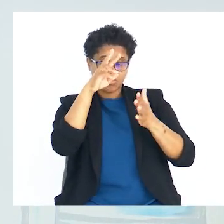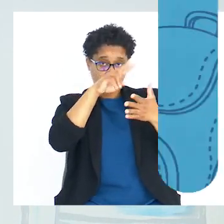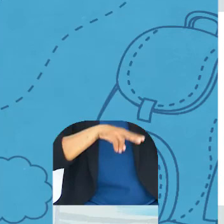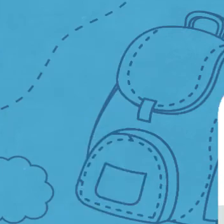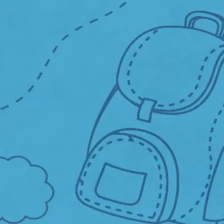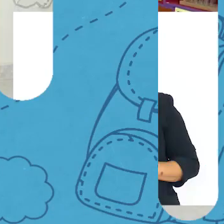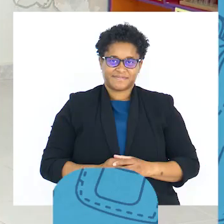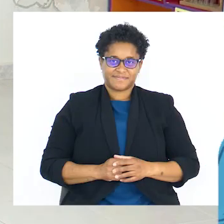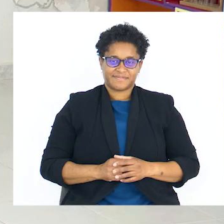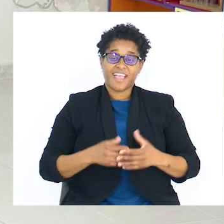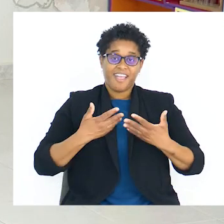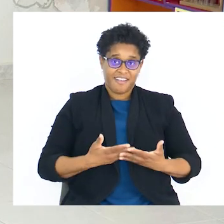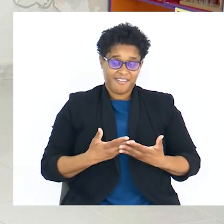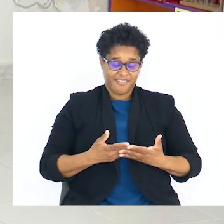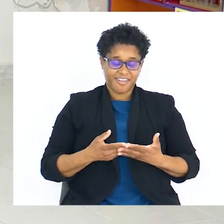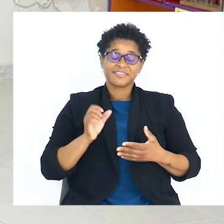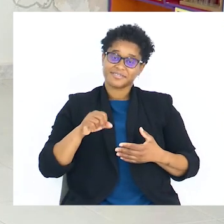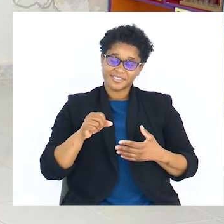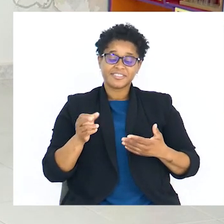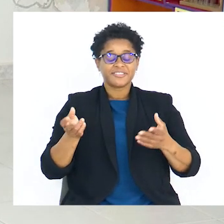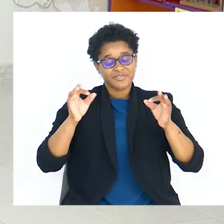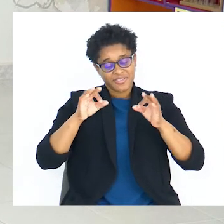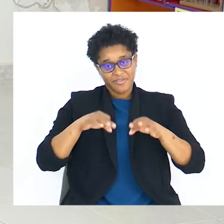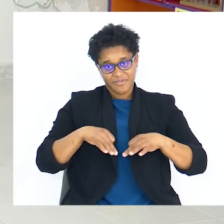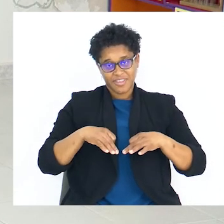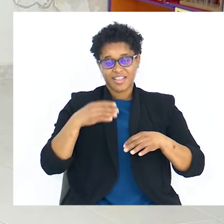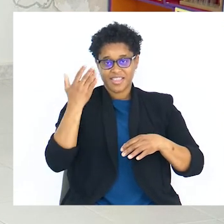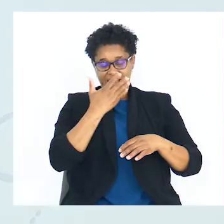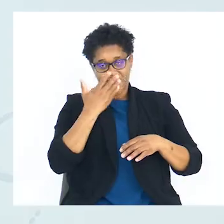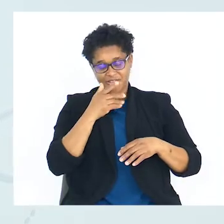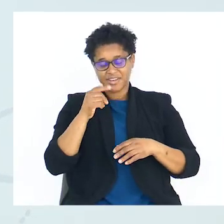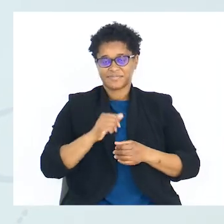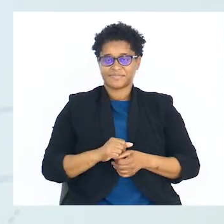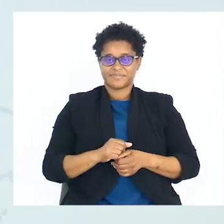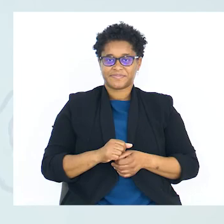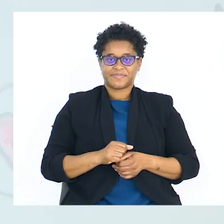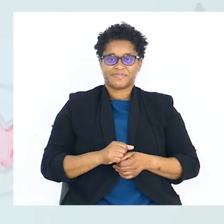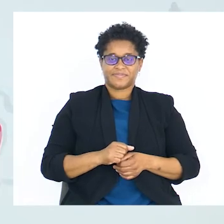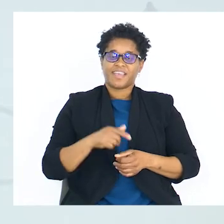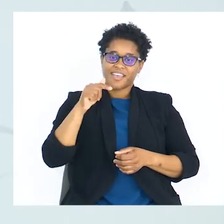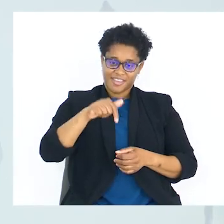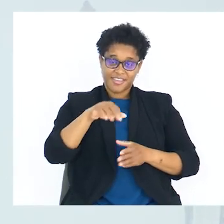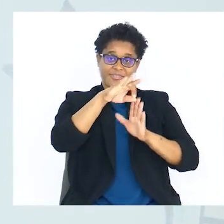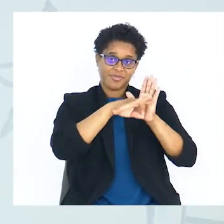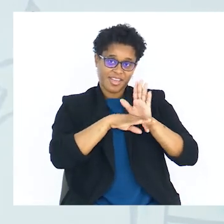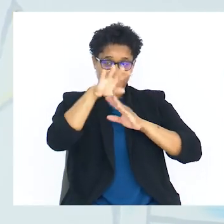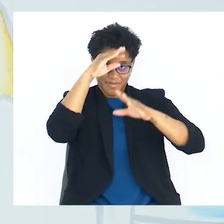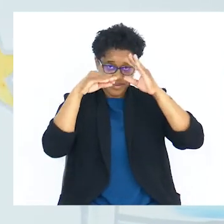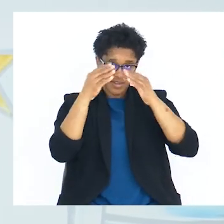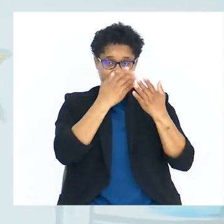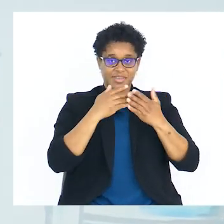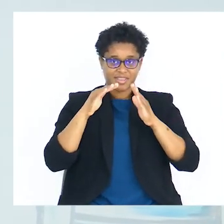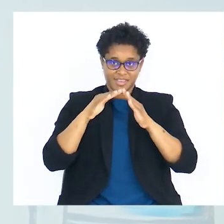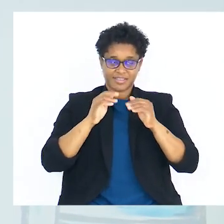poético. Agora sim, chegamos ao final da nossa aula, aqui no programa Aprender a Estudar